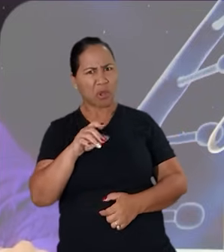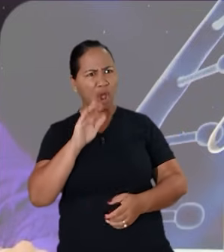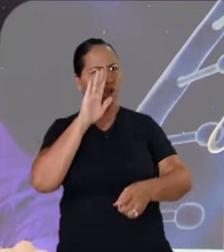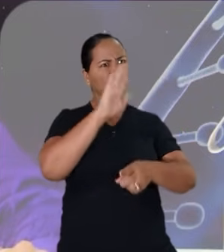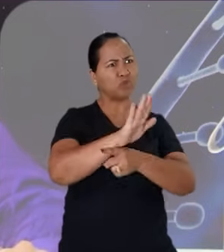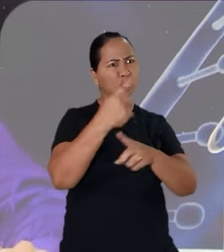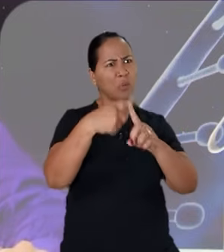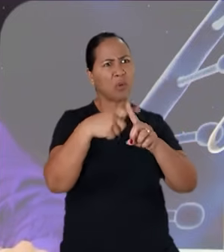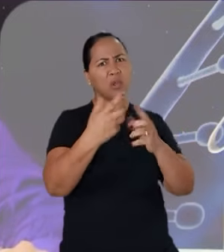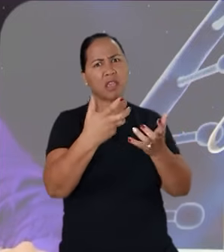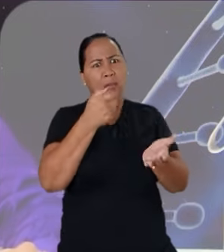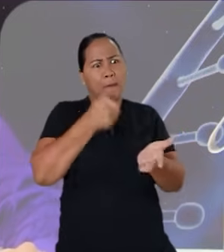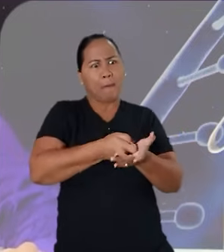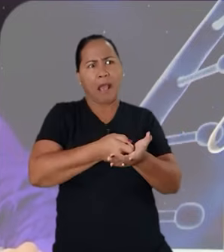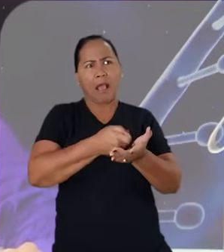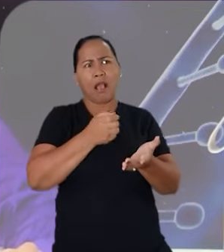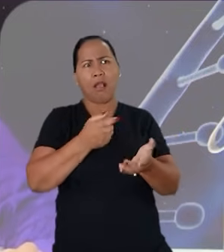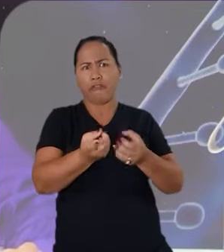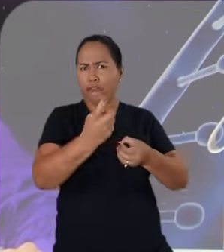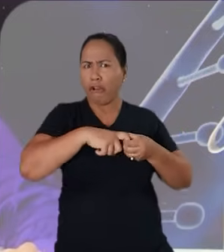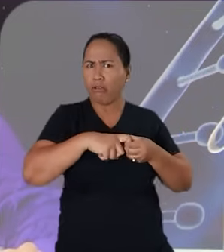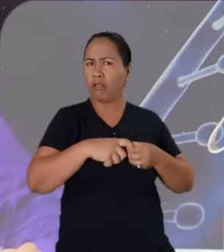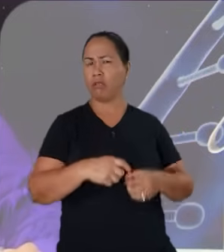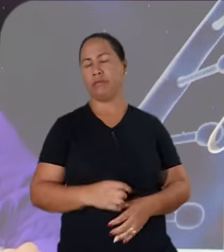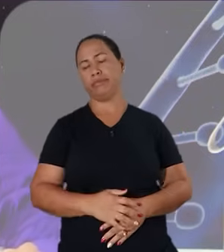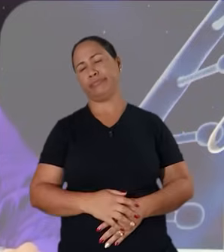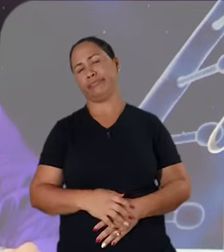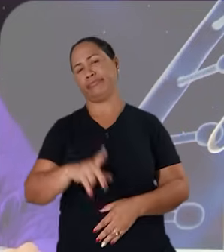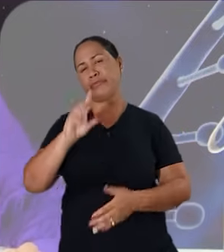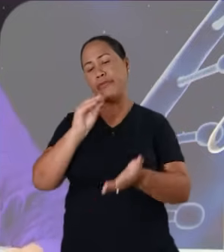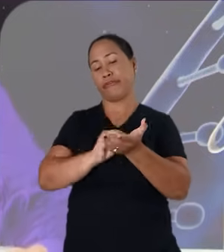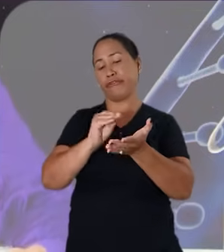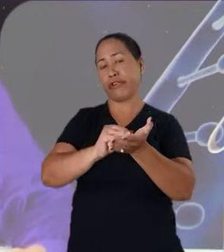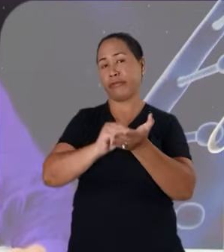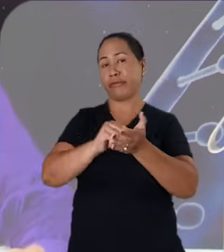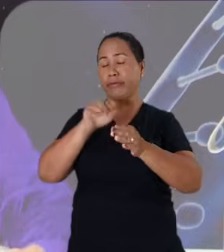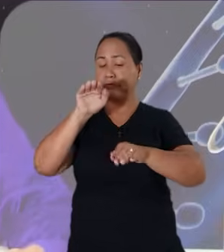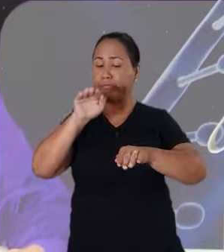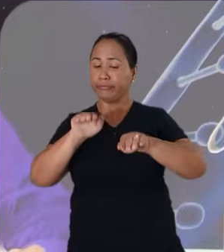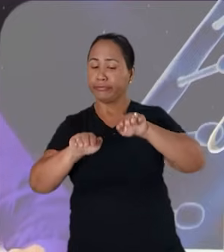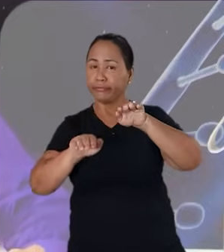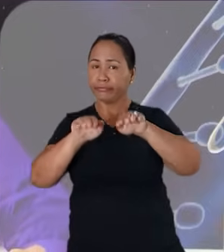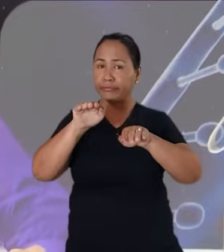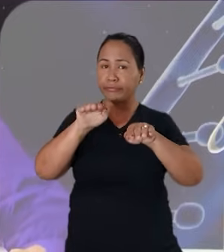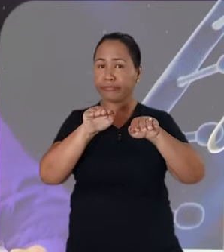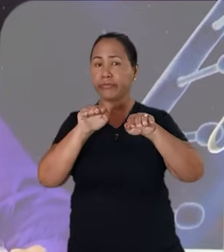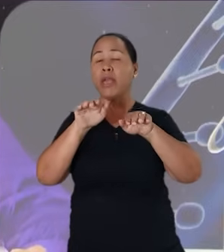interesseiro. E se você é interesseiro e faz algo porque tem um interesse por trás,